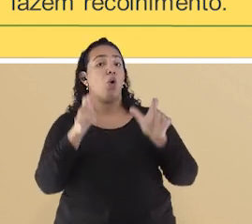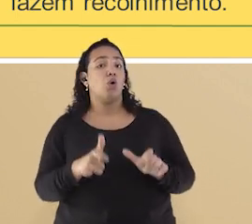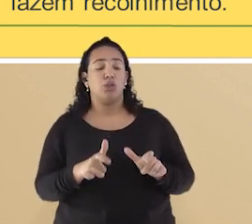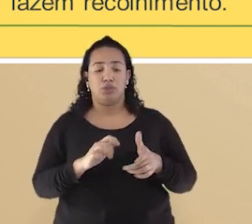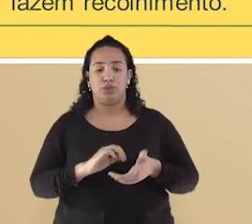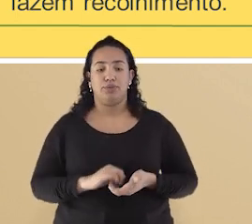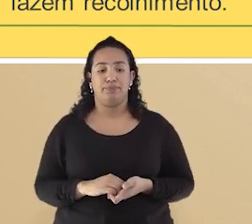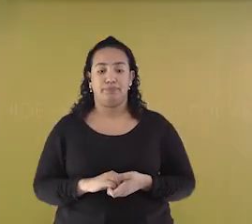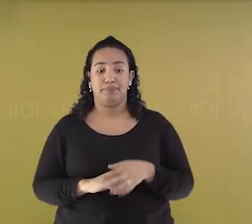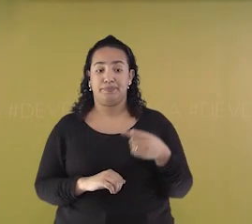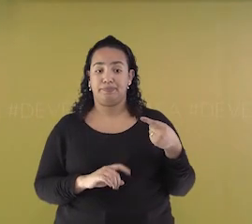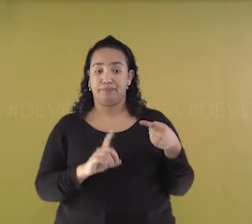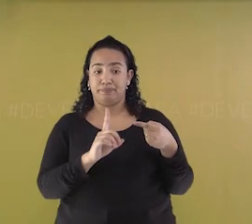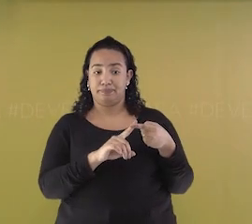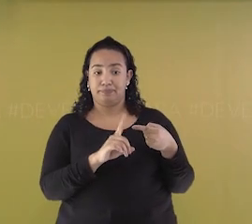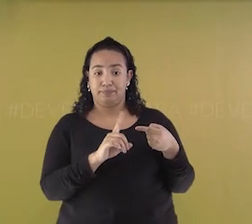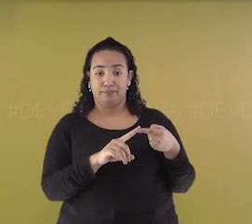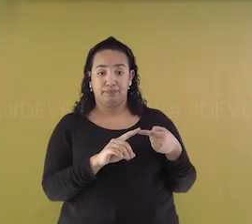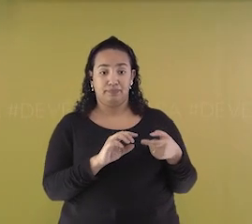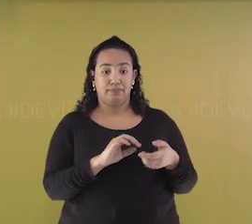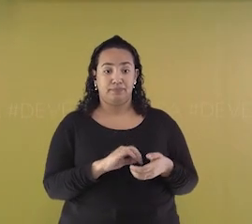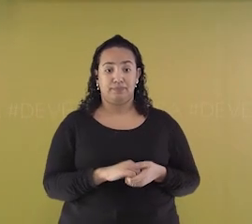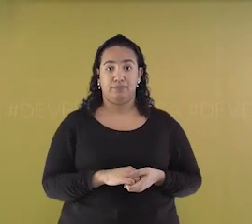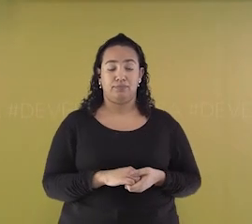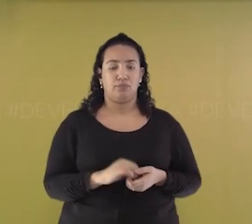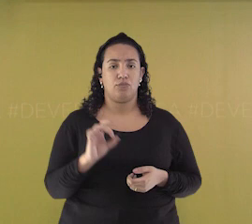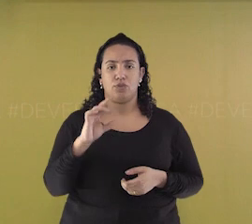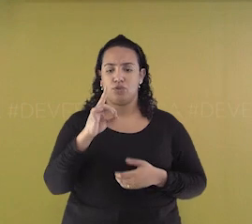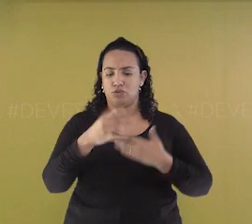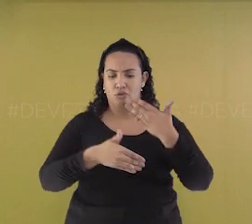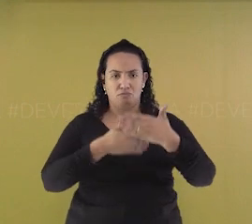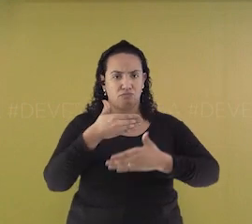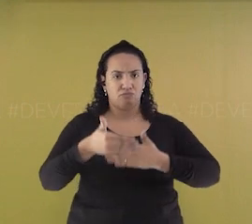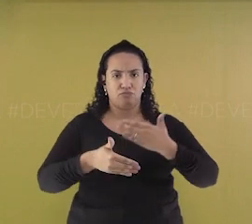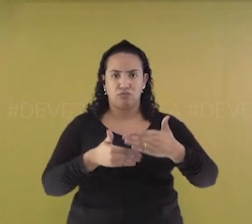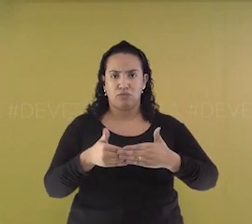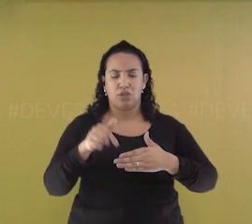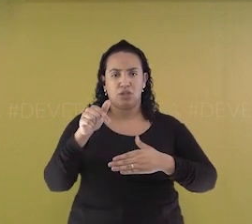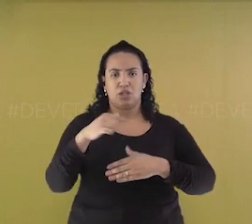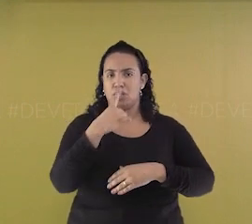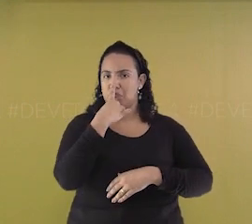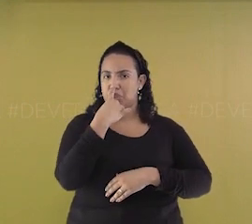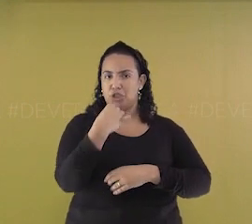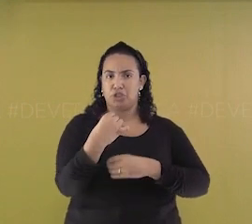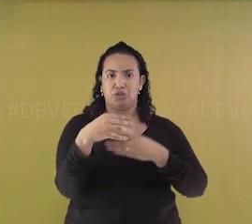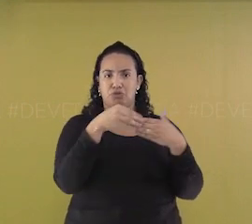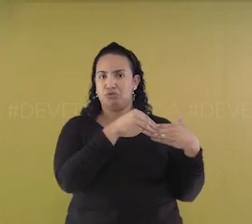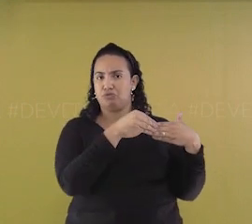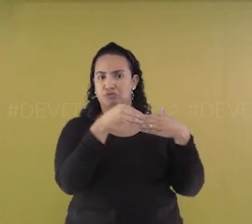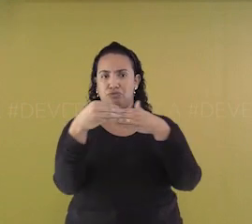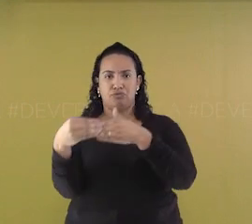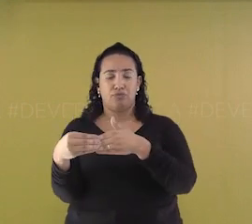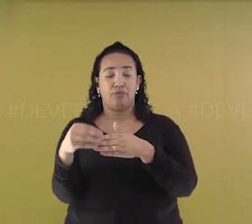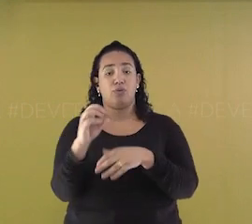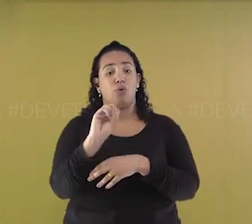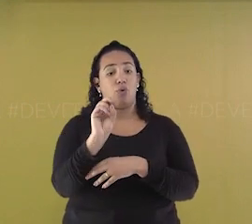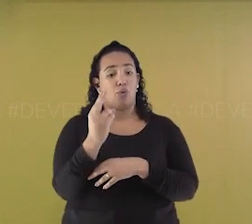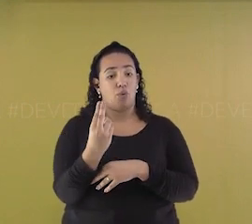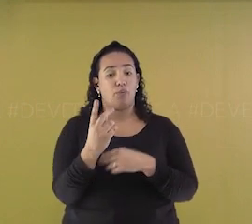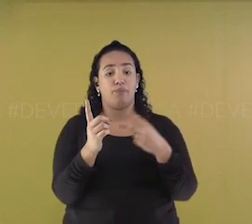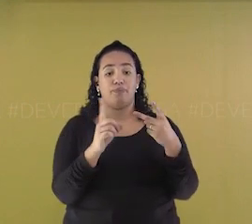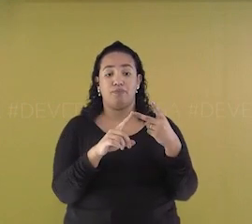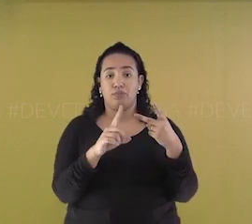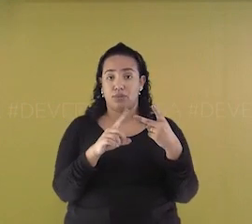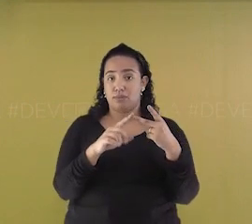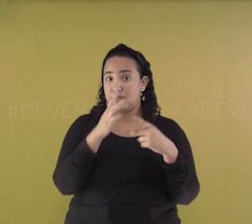e eletrodomésticos. Primeira opção, A. Basta embalar e deixar para que o caminhão de lixo leve. Ou